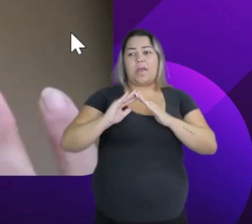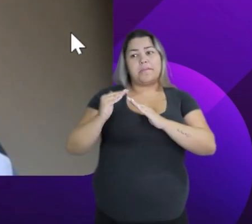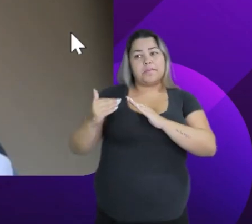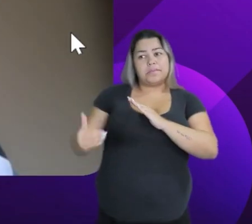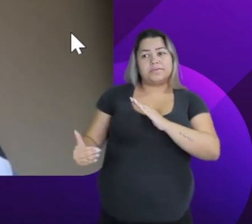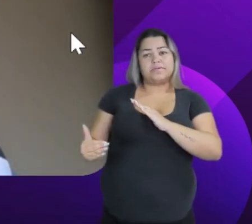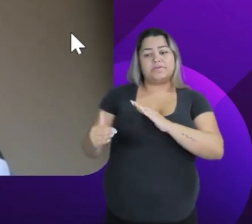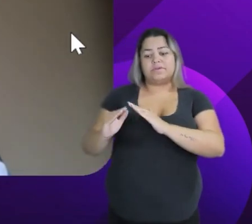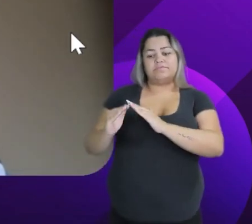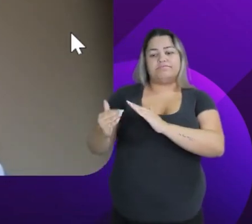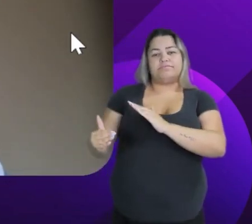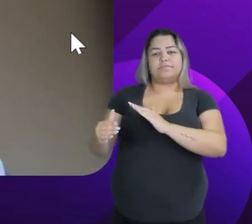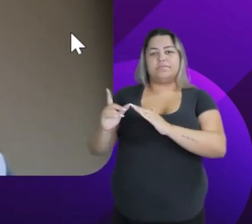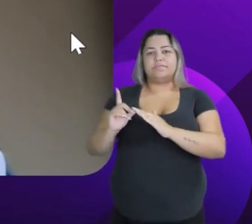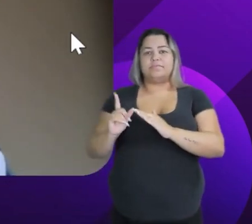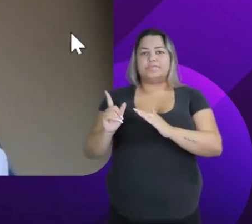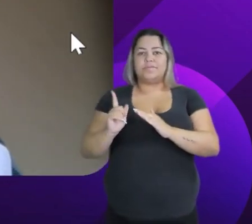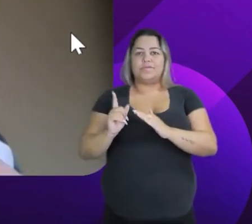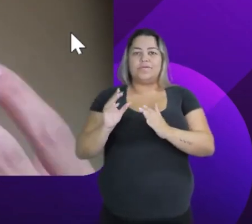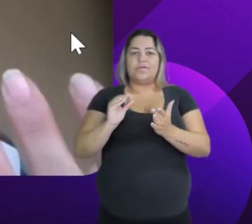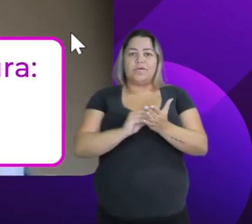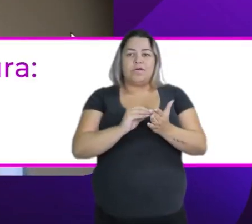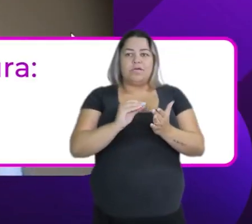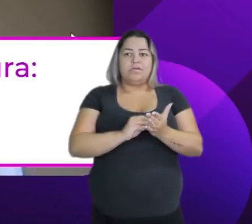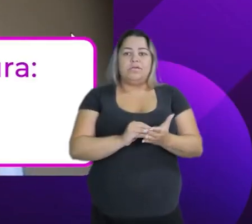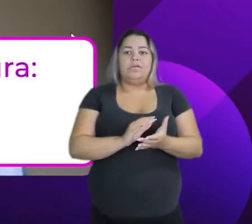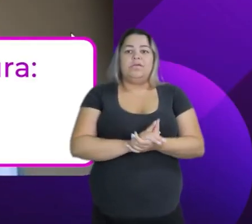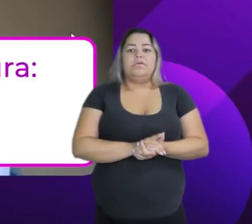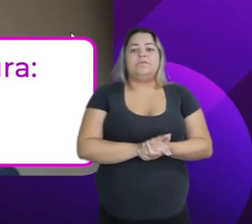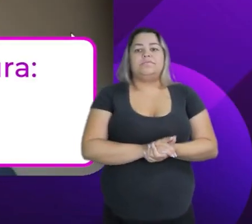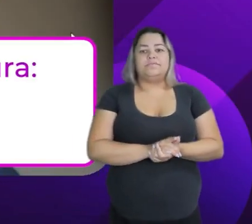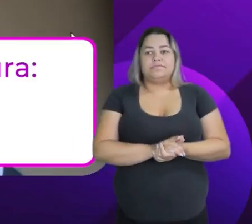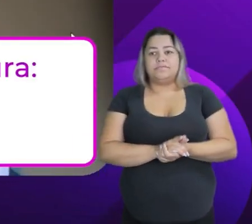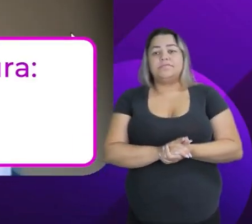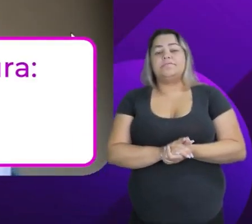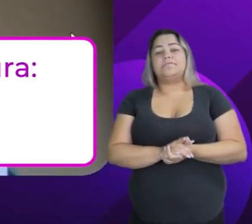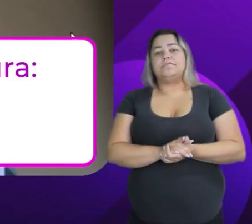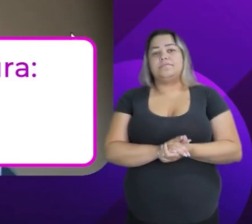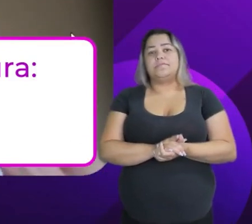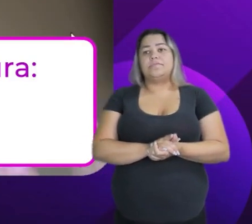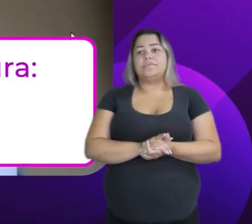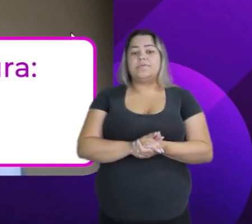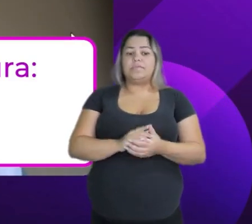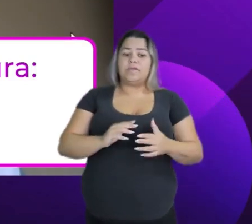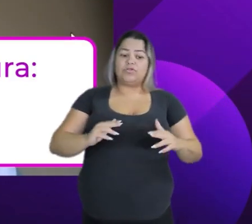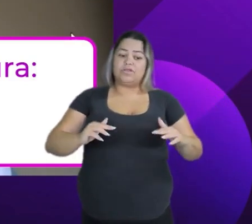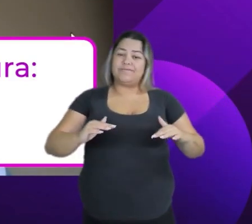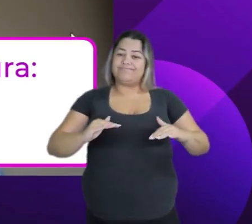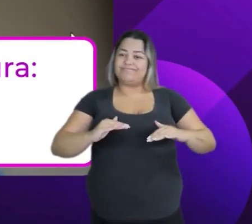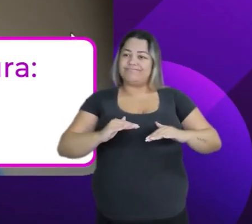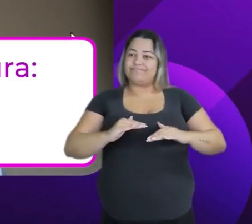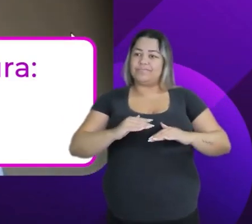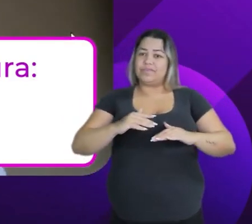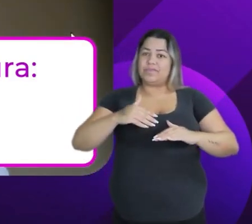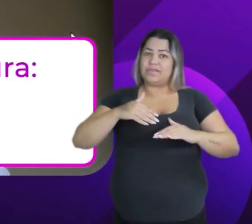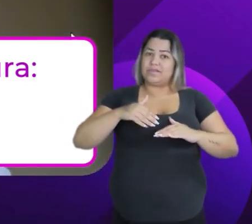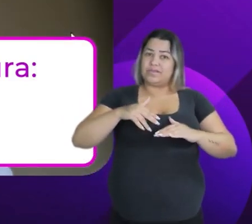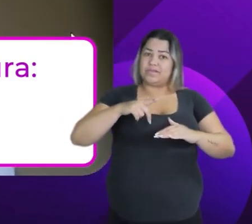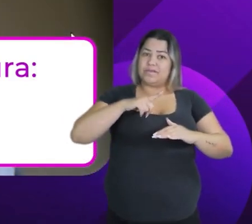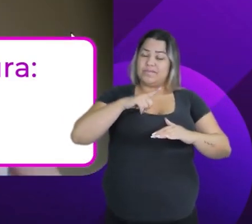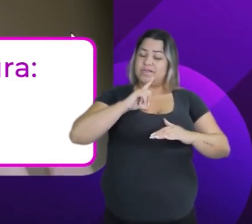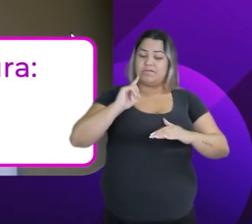gente começa a ver essa escassez. Então, a escassez, por exemplo, de calçadas, então muitas vias elas acabam não